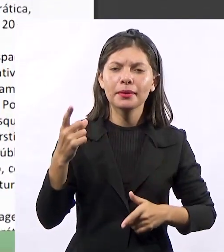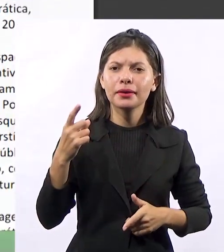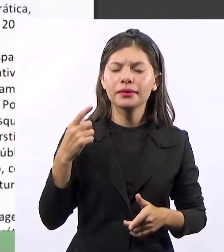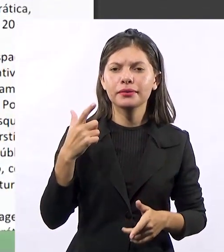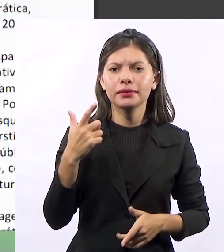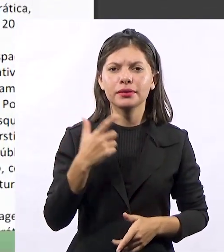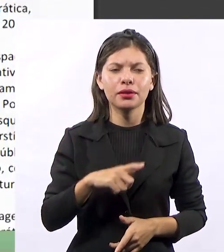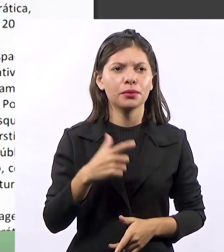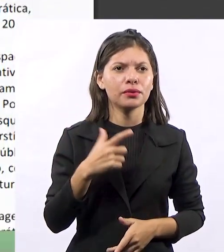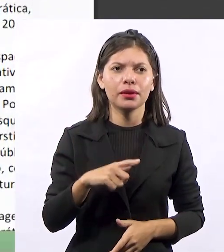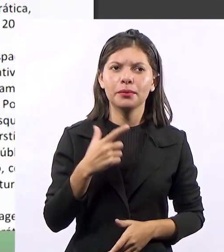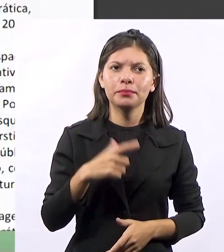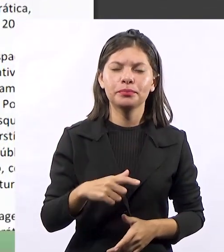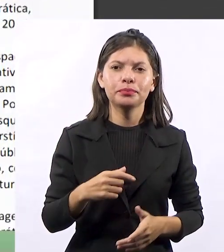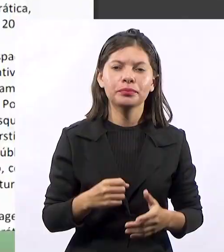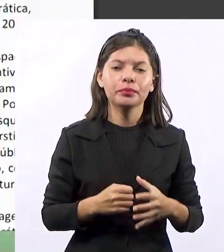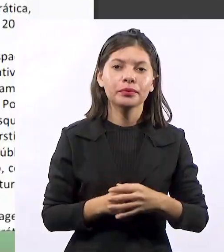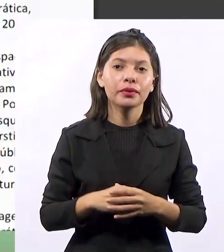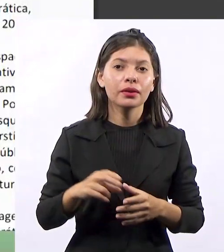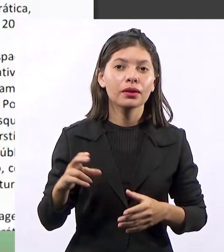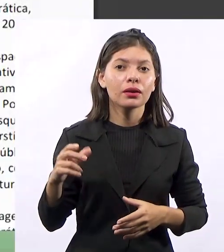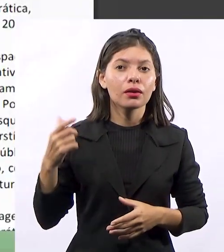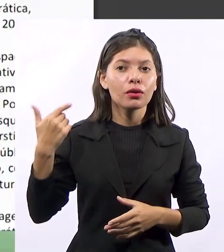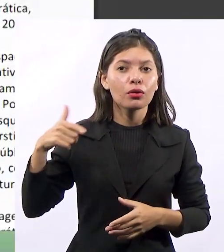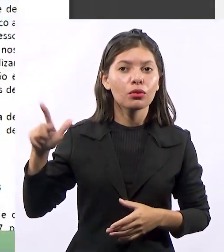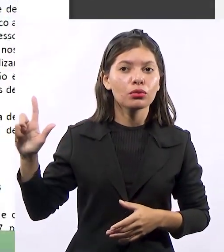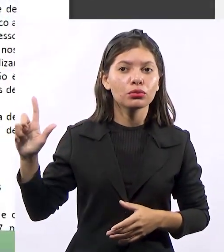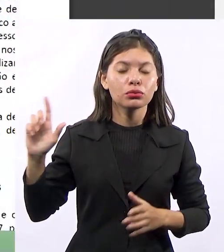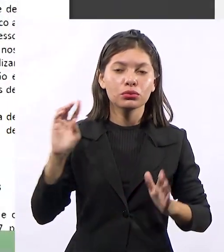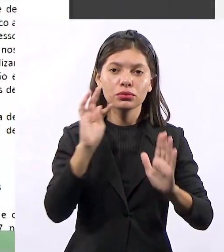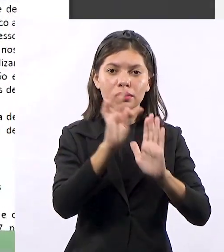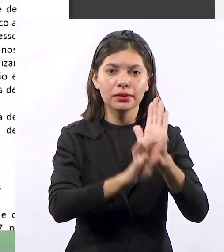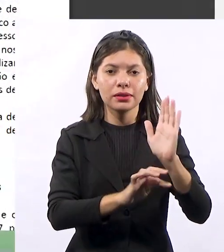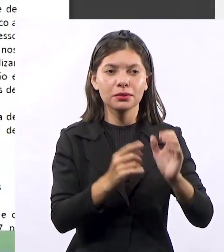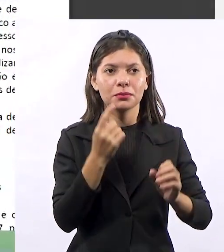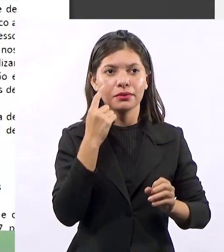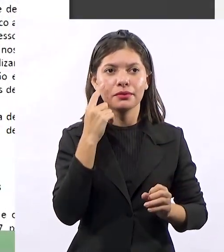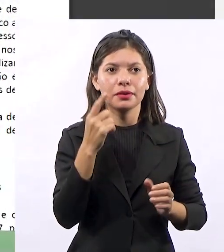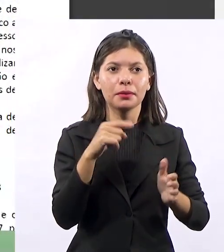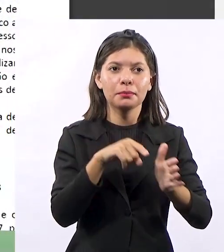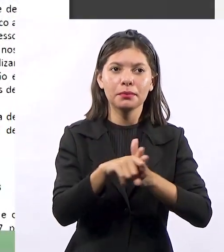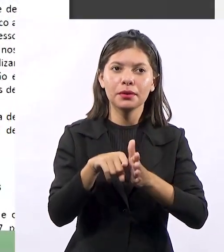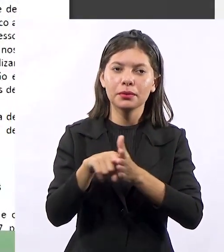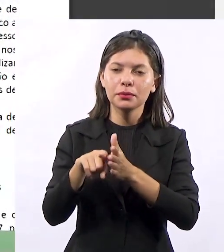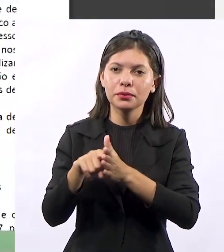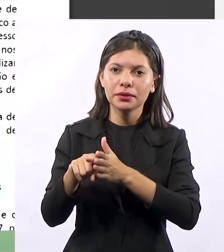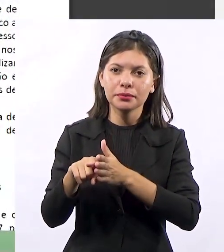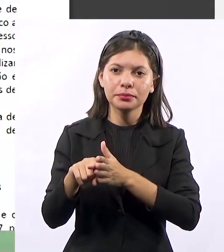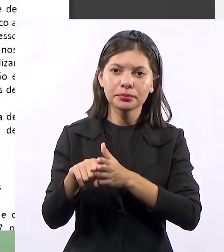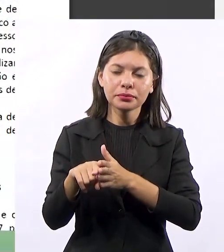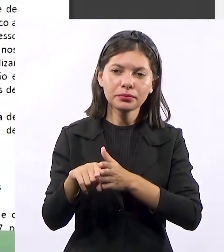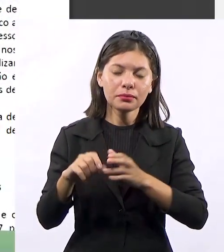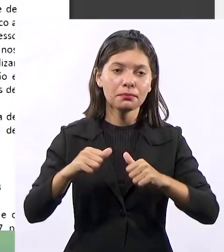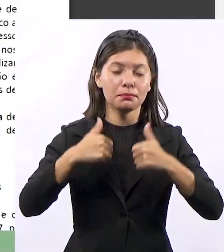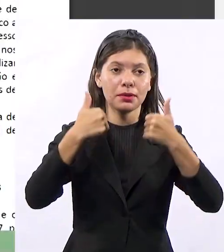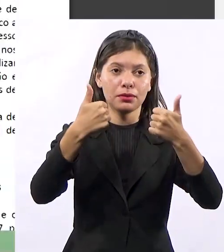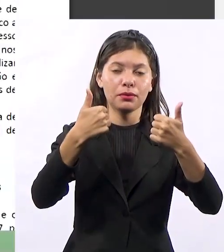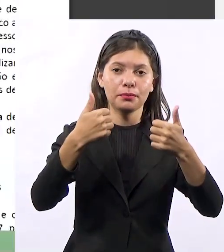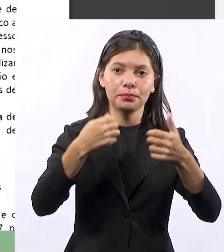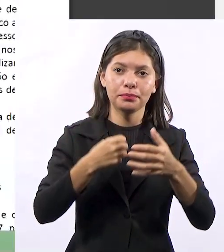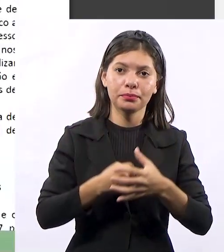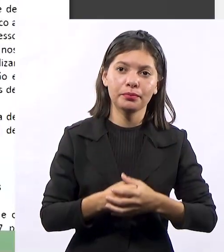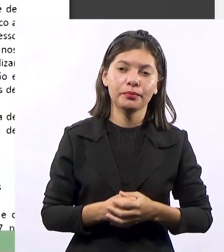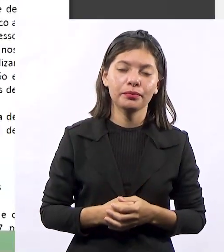de questão claro naquele elemento. Vou abrir outro texto aqui, em que a gente pode ver essa pergunta com